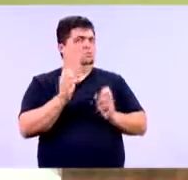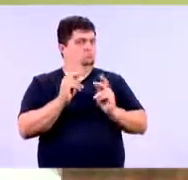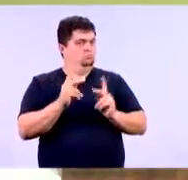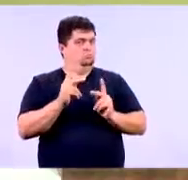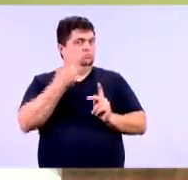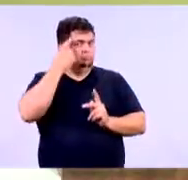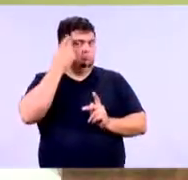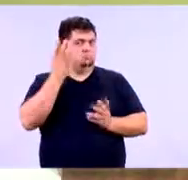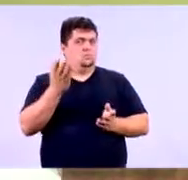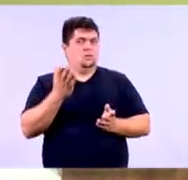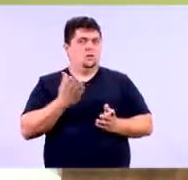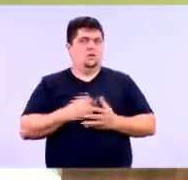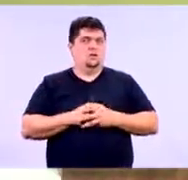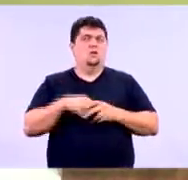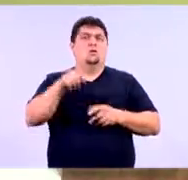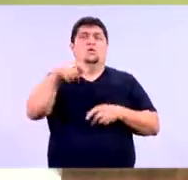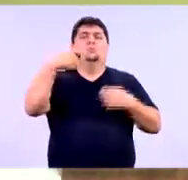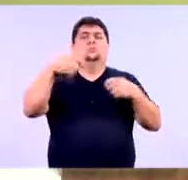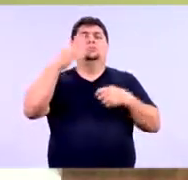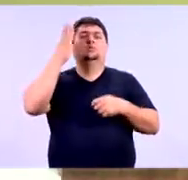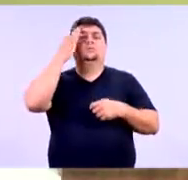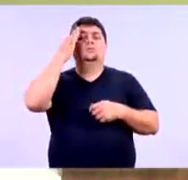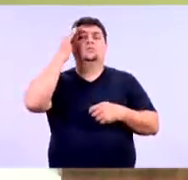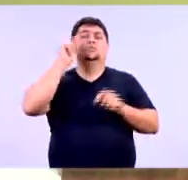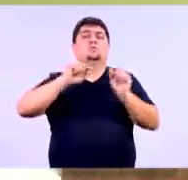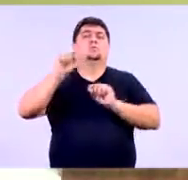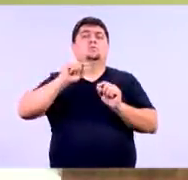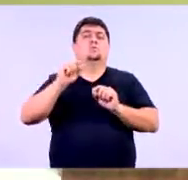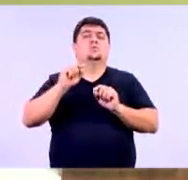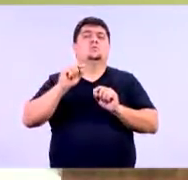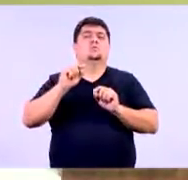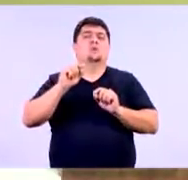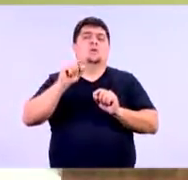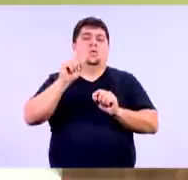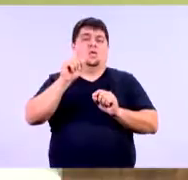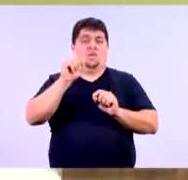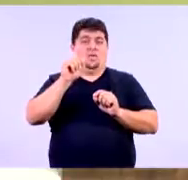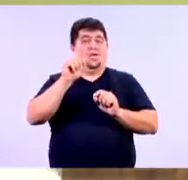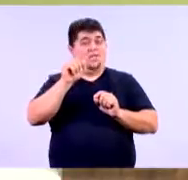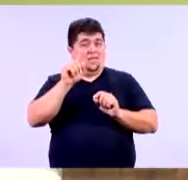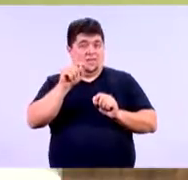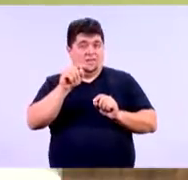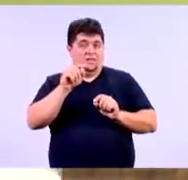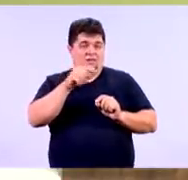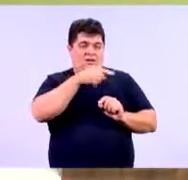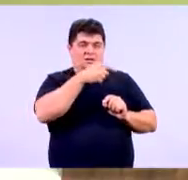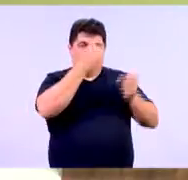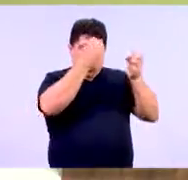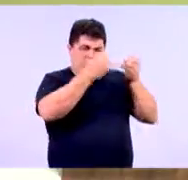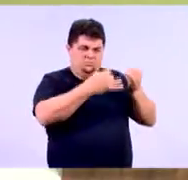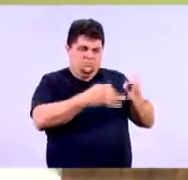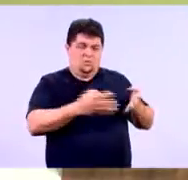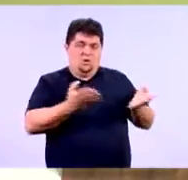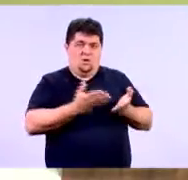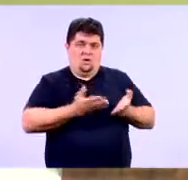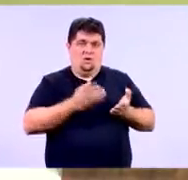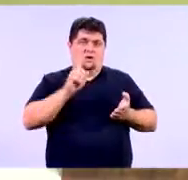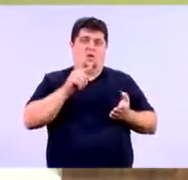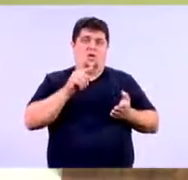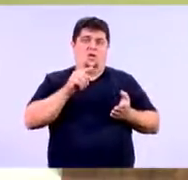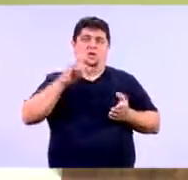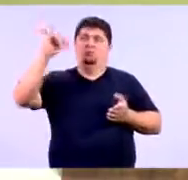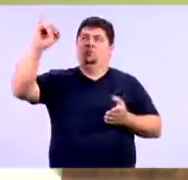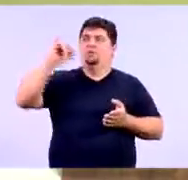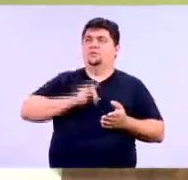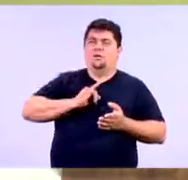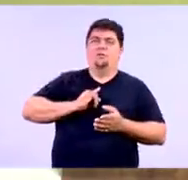entendemos. Aí o que vocês precisam agora reafirmar é que esses que o professor acabou de falar, o de importação,